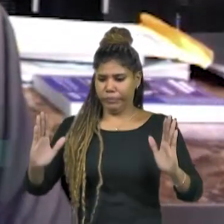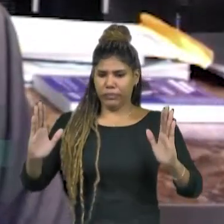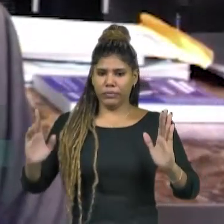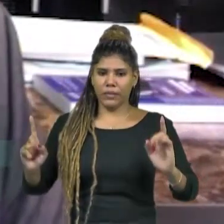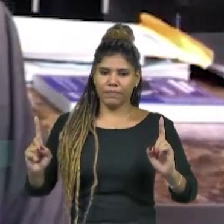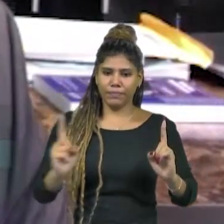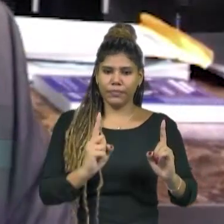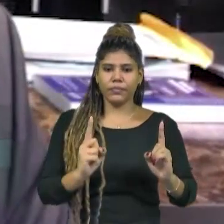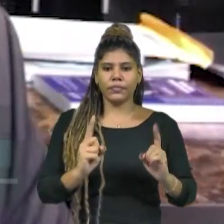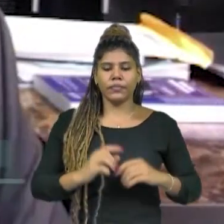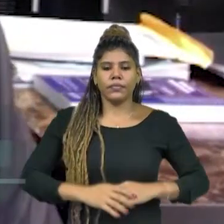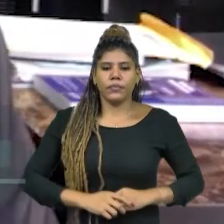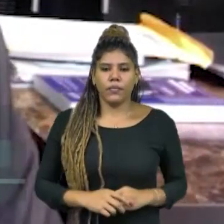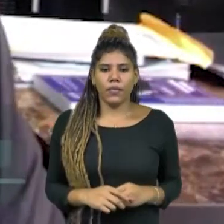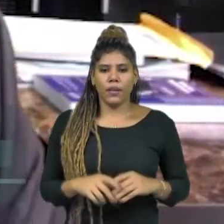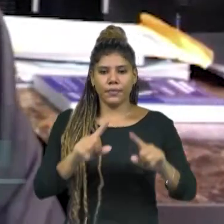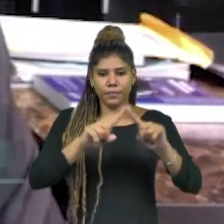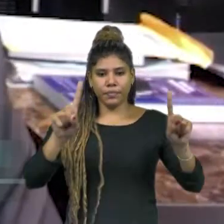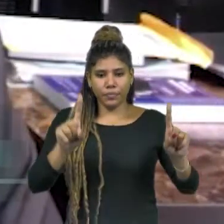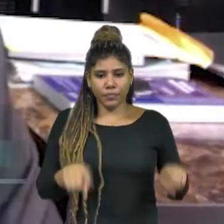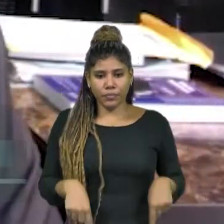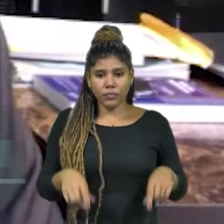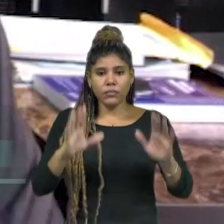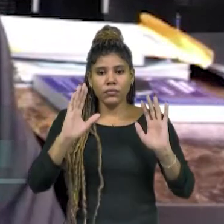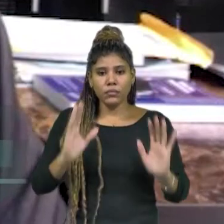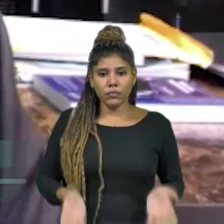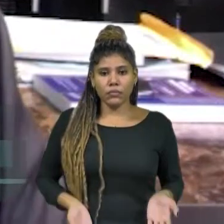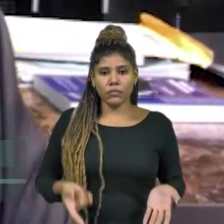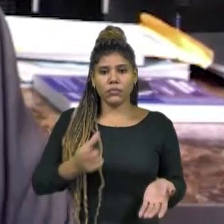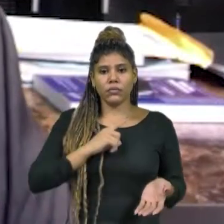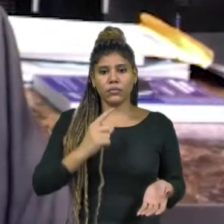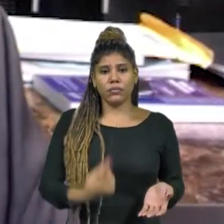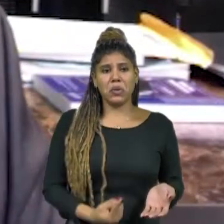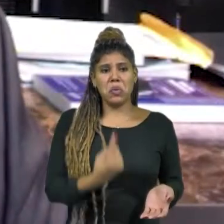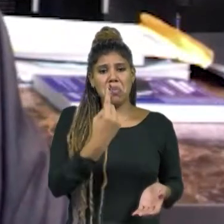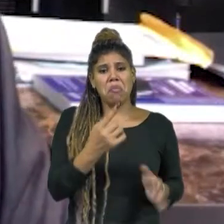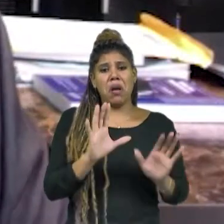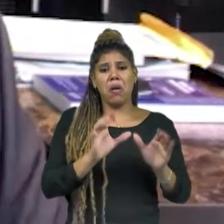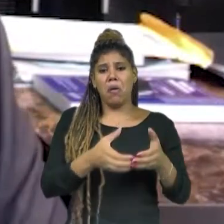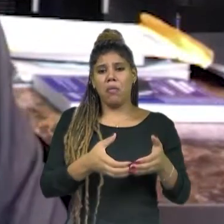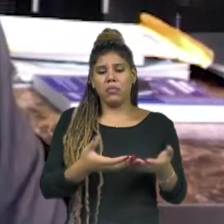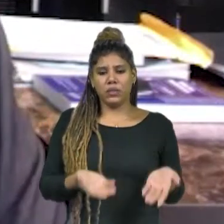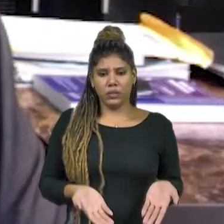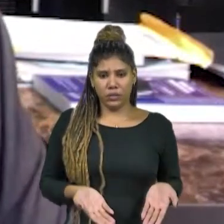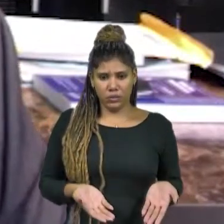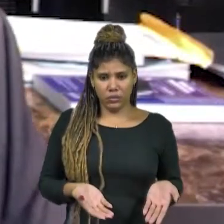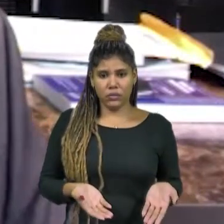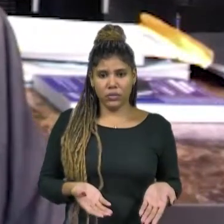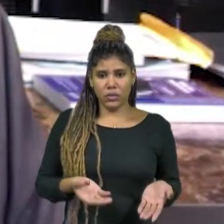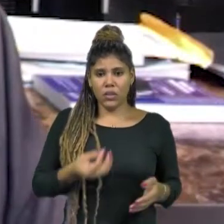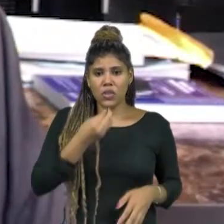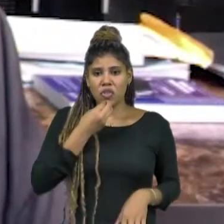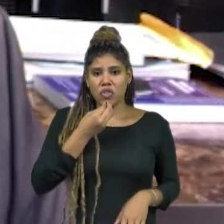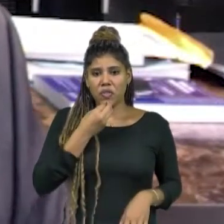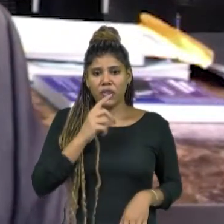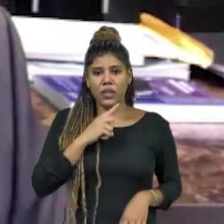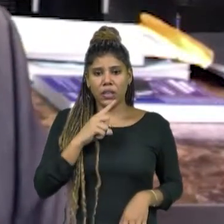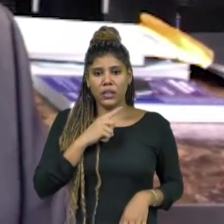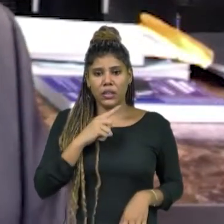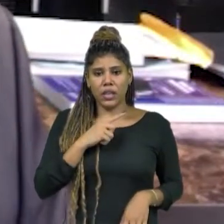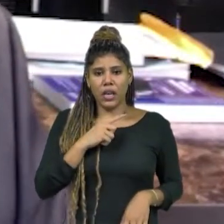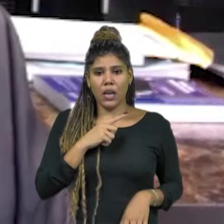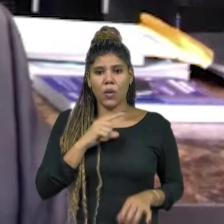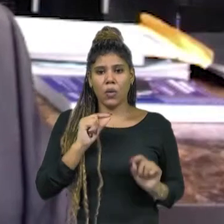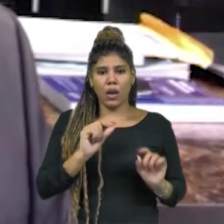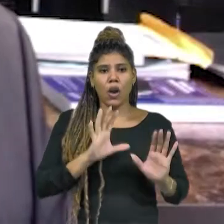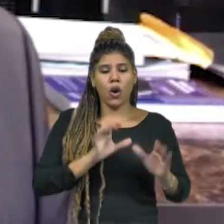o projeto 2020 passou por uma única comissão, em caráter conclusivo deveria existir a comissão especial para